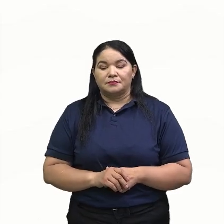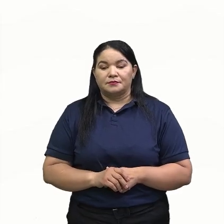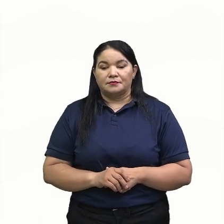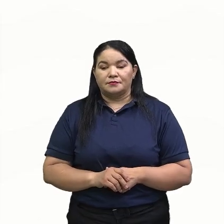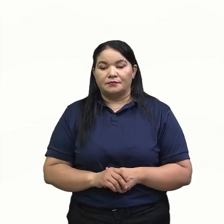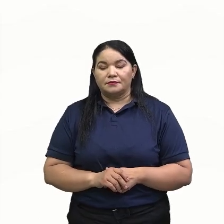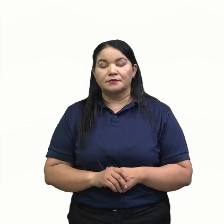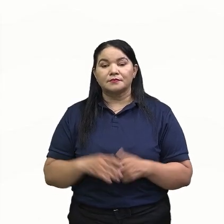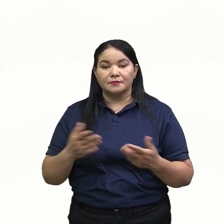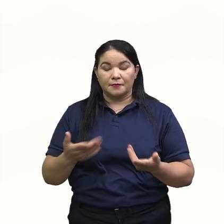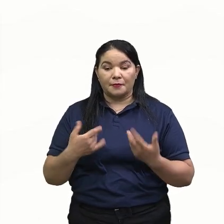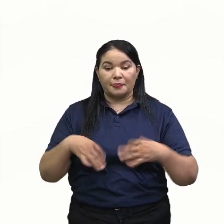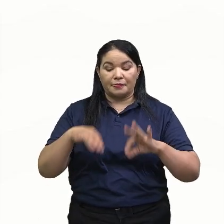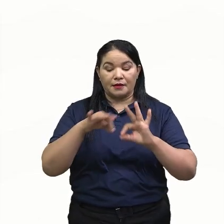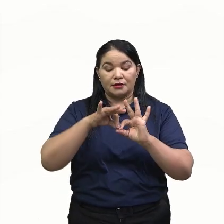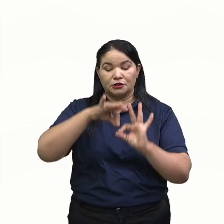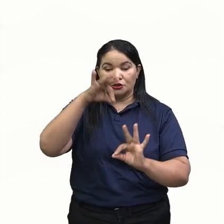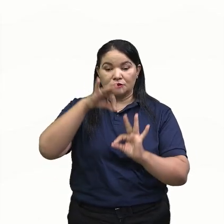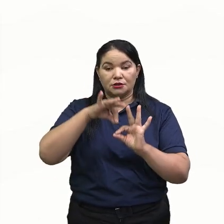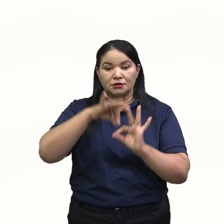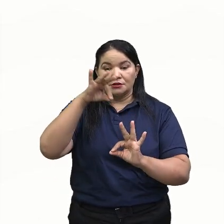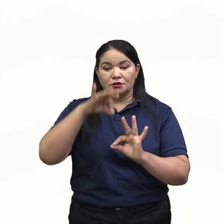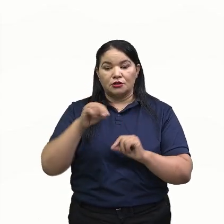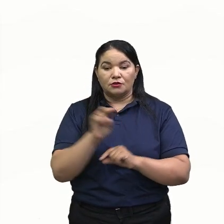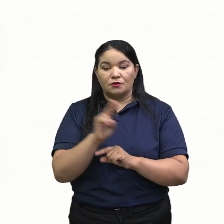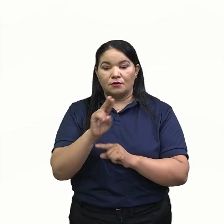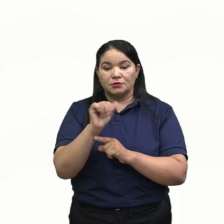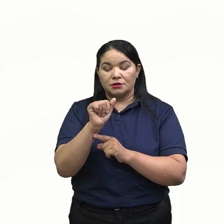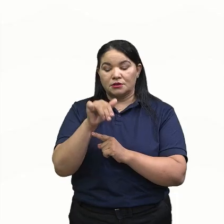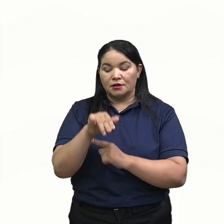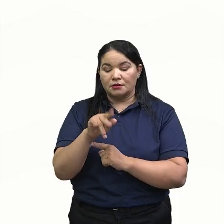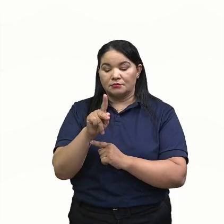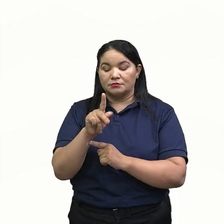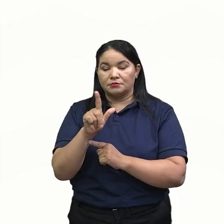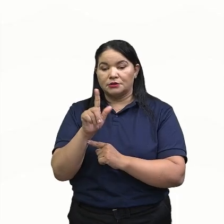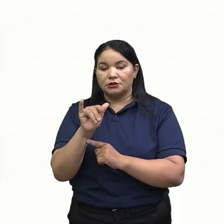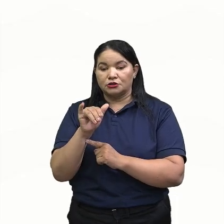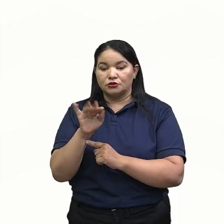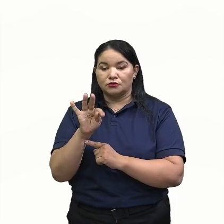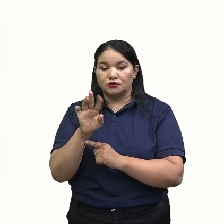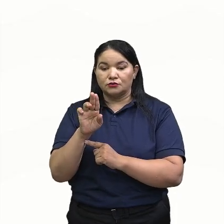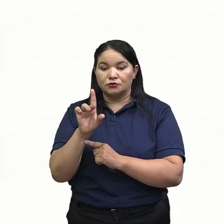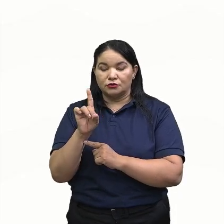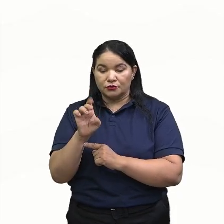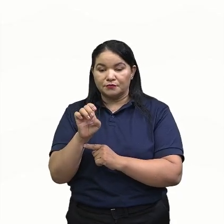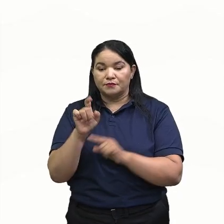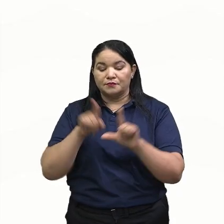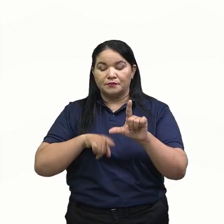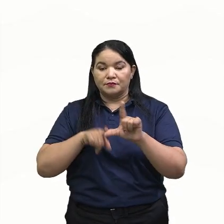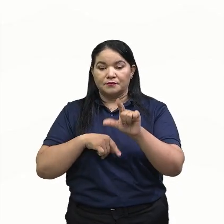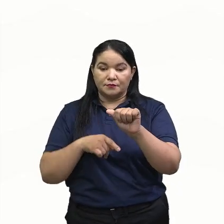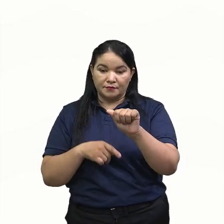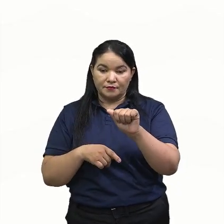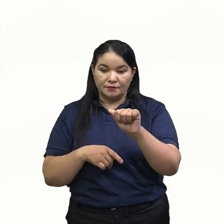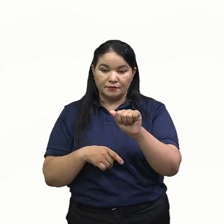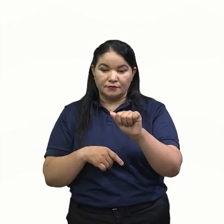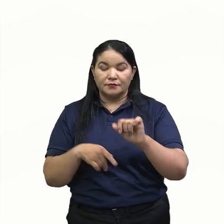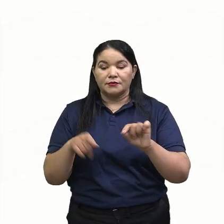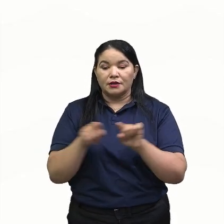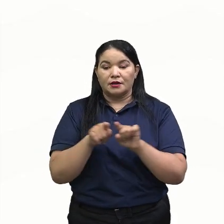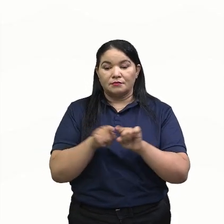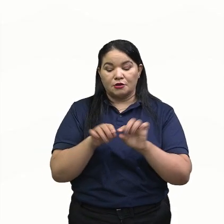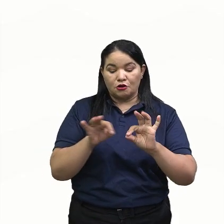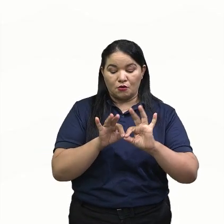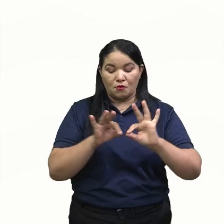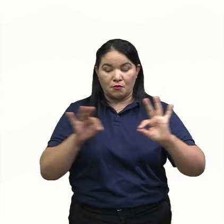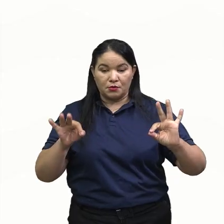essa distância é chamada de amplitude, representada pela letra A. Temos também aqui o comprimento de onda, que é a distância entre